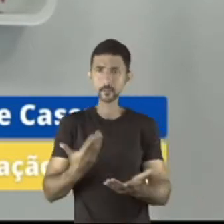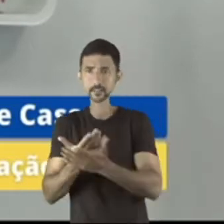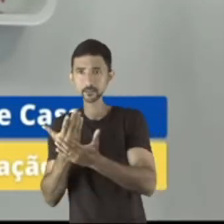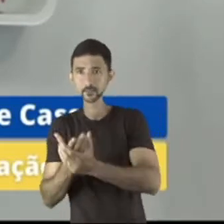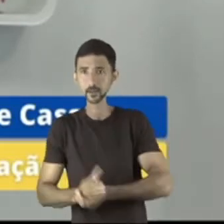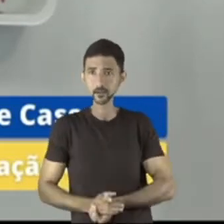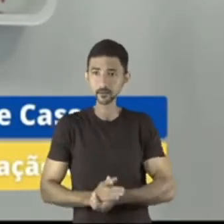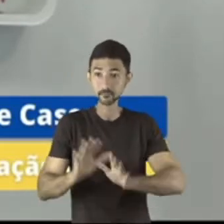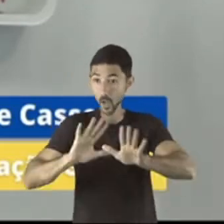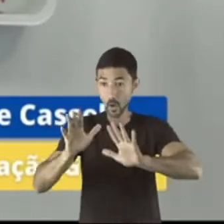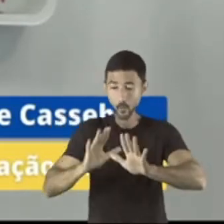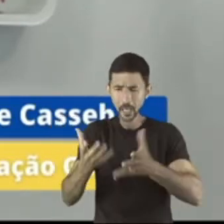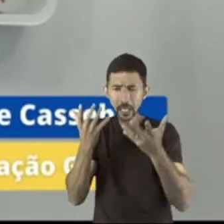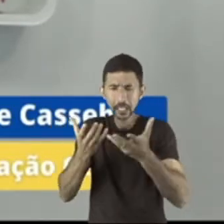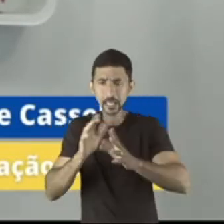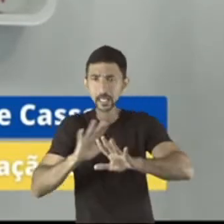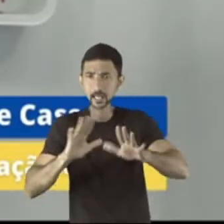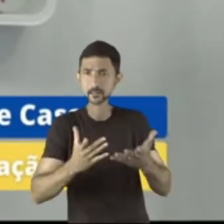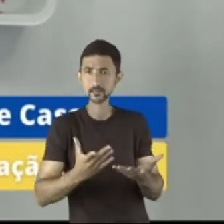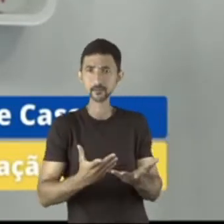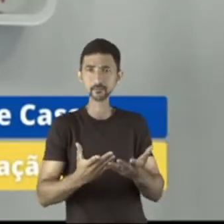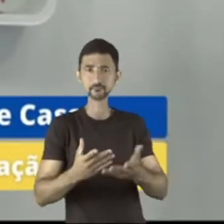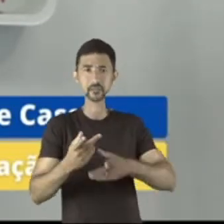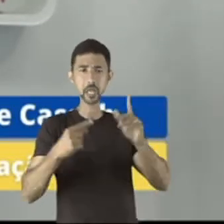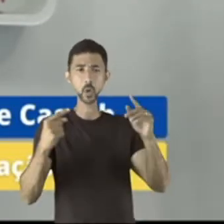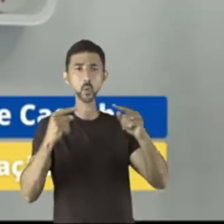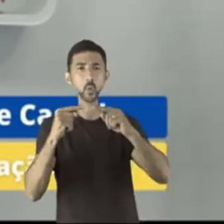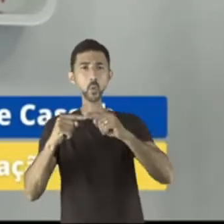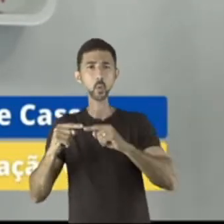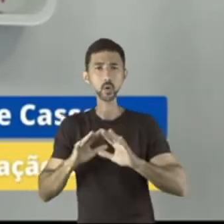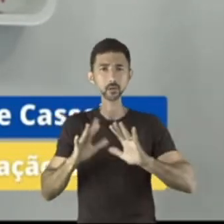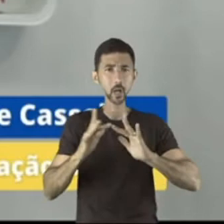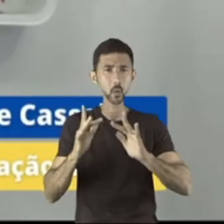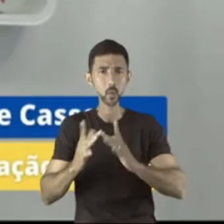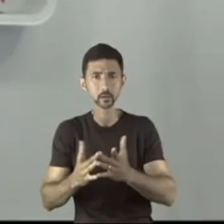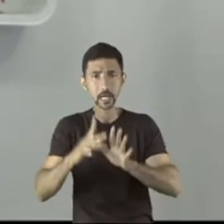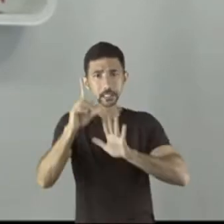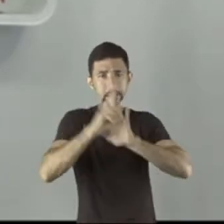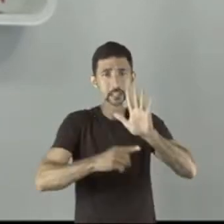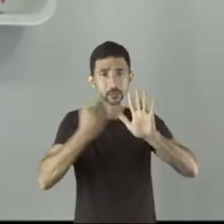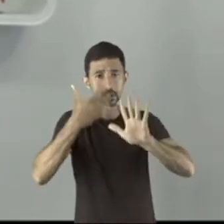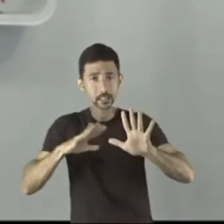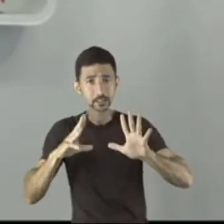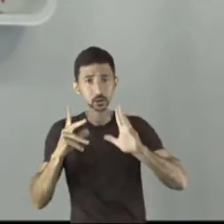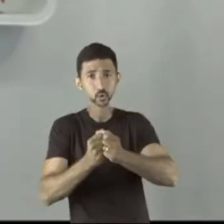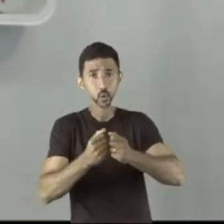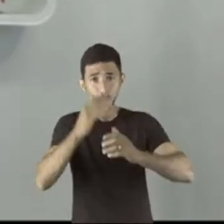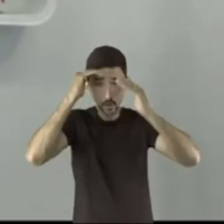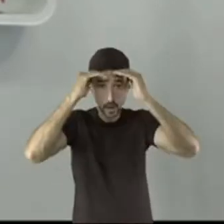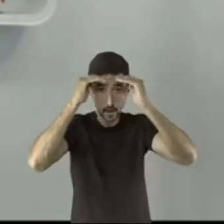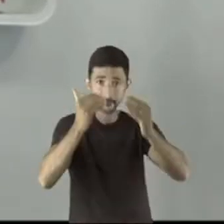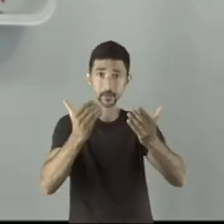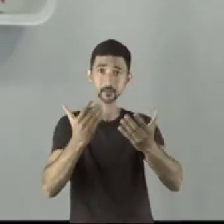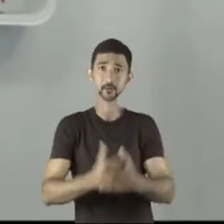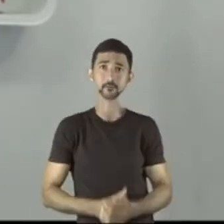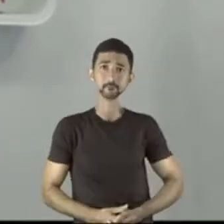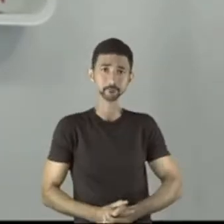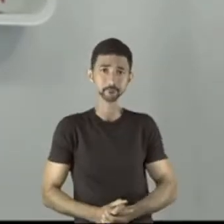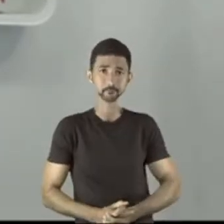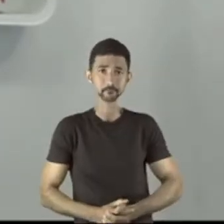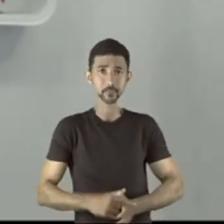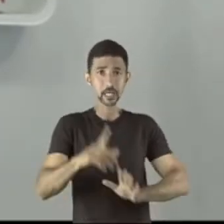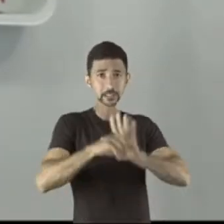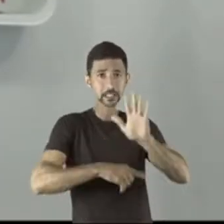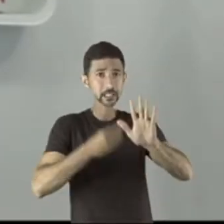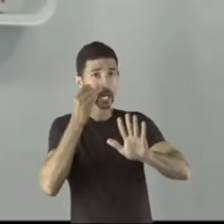estudar. Não é uma questão de querer, nem uma questão de concordar. Direito da criança, todos têm que respeitar. Ter direito